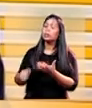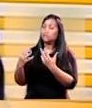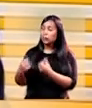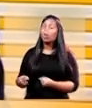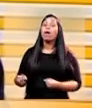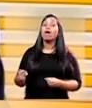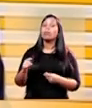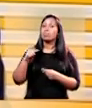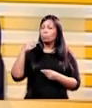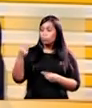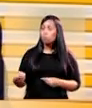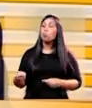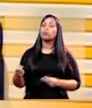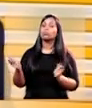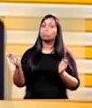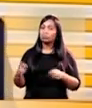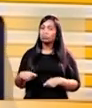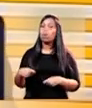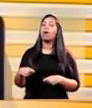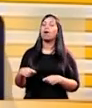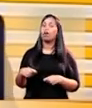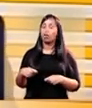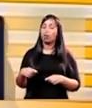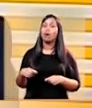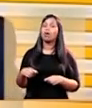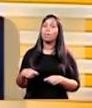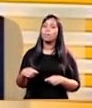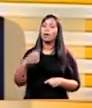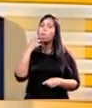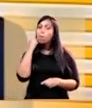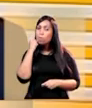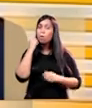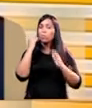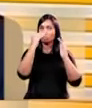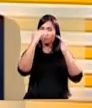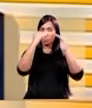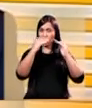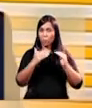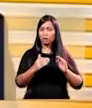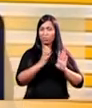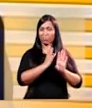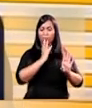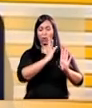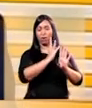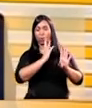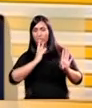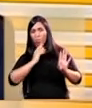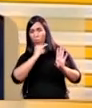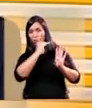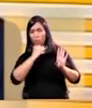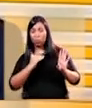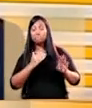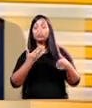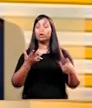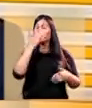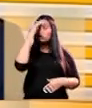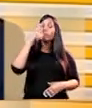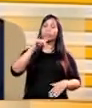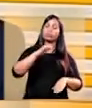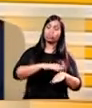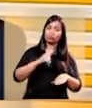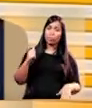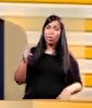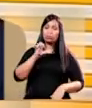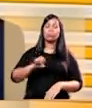deu a decisão, a partir daquela data se conta para efeito de ordem cronológica no cadastro. Né? Então, essa pessoa vai